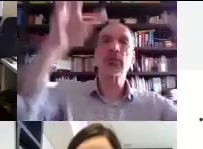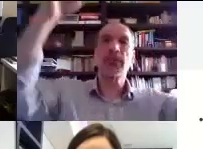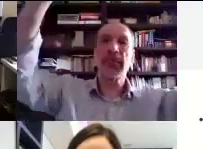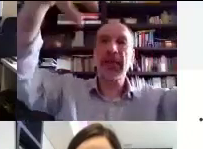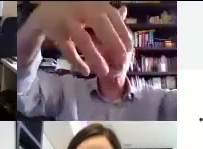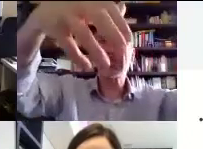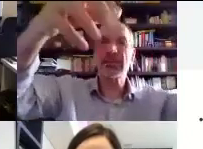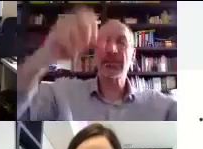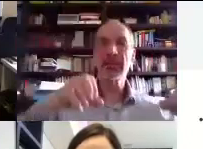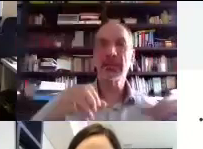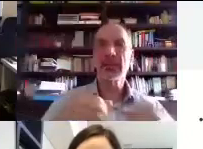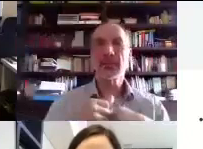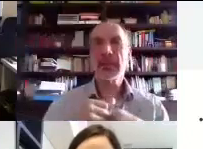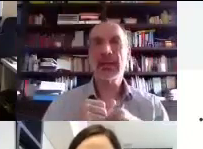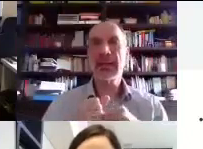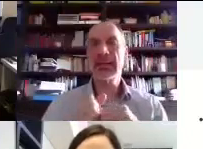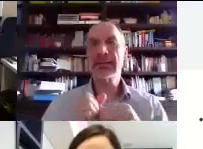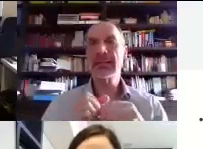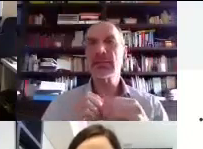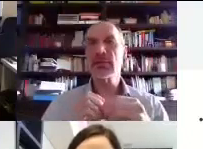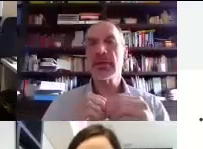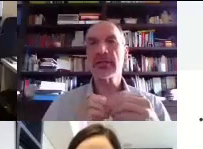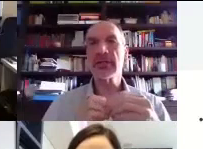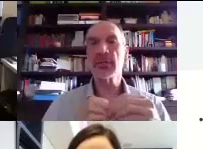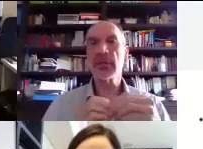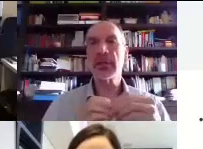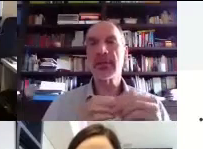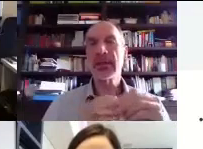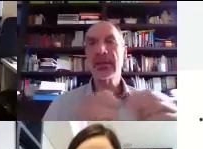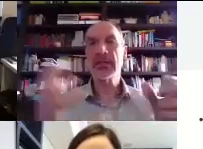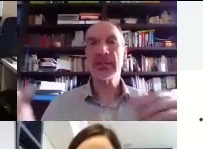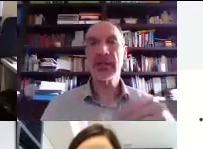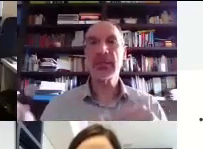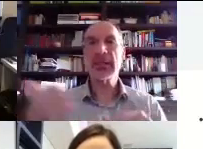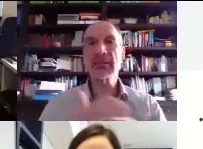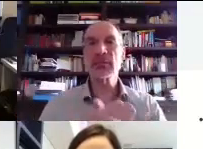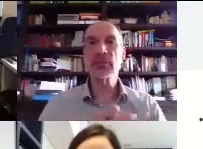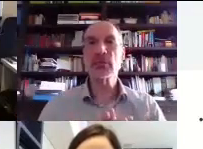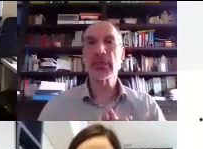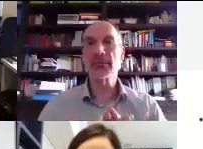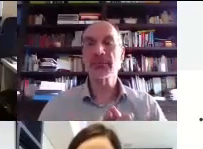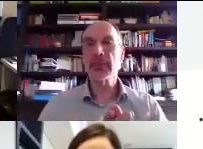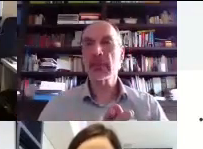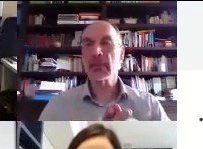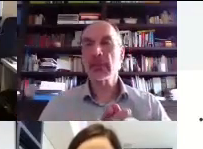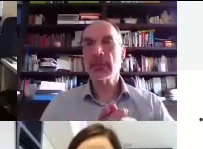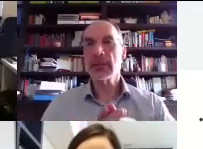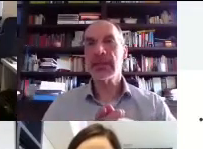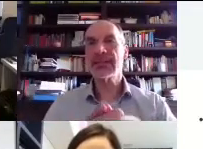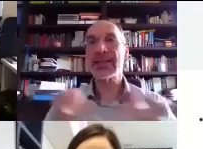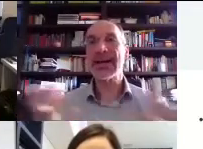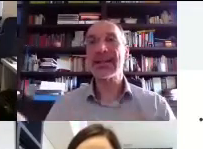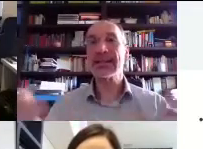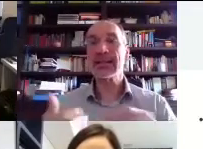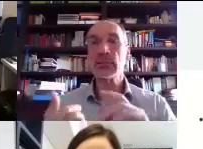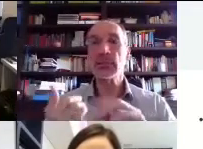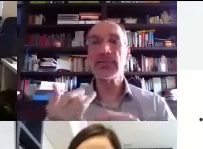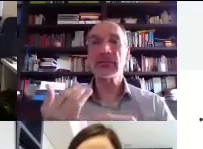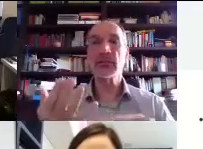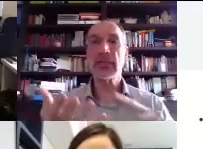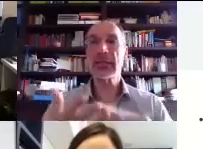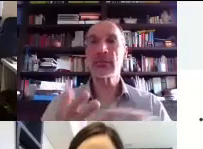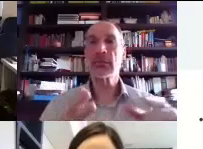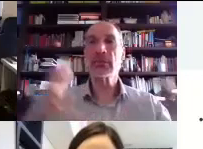do prédio em si para aquelas linhas de corrente, esse é o problema. E a gente tem a limitação do túnel, da escala, tanto do